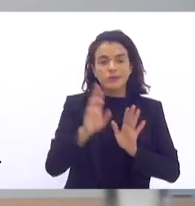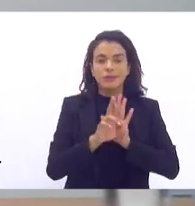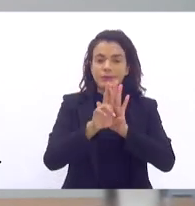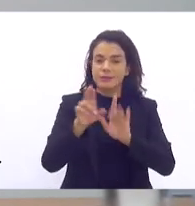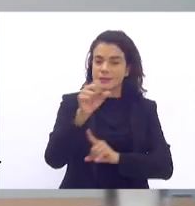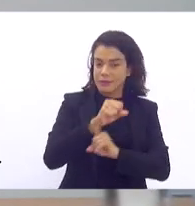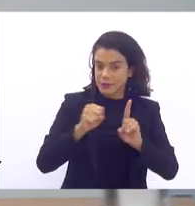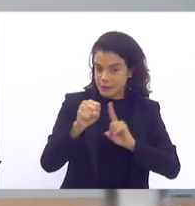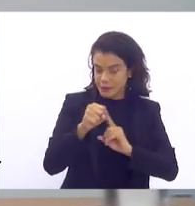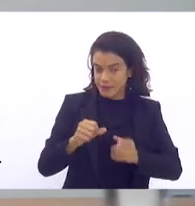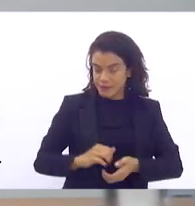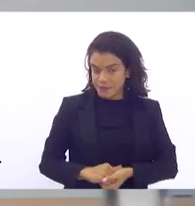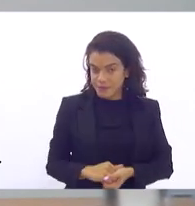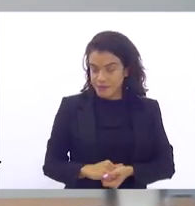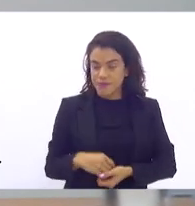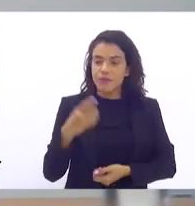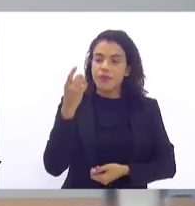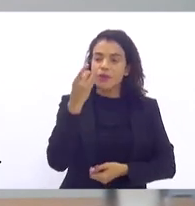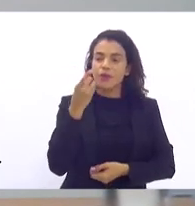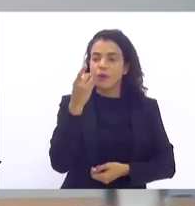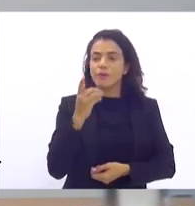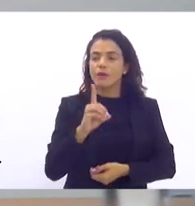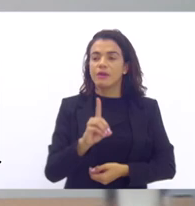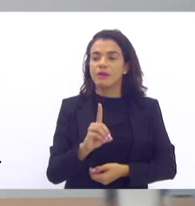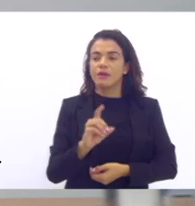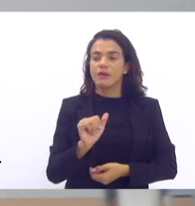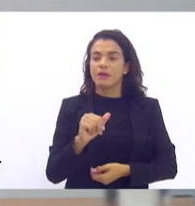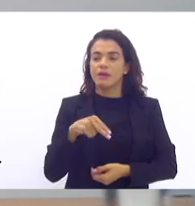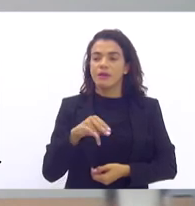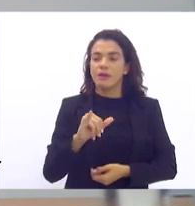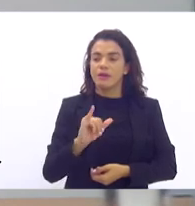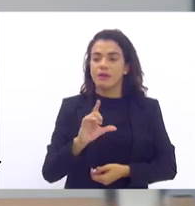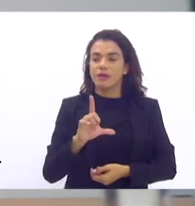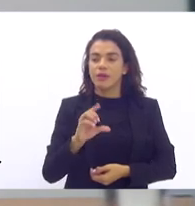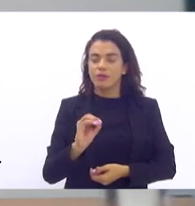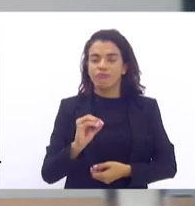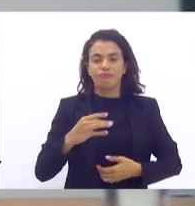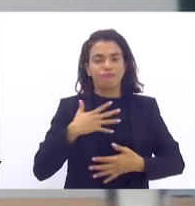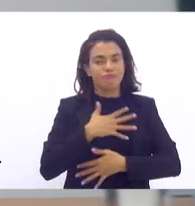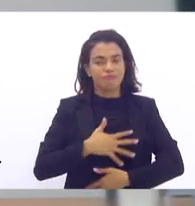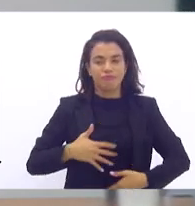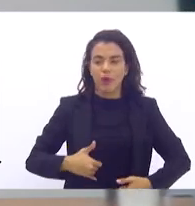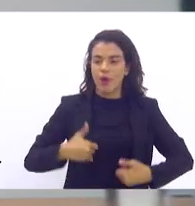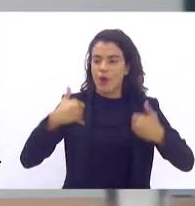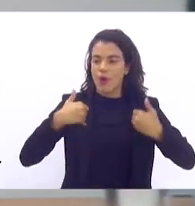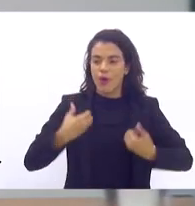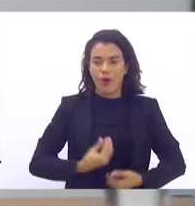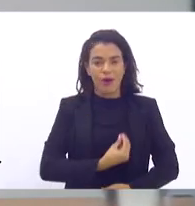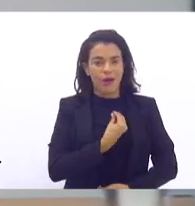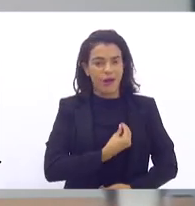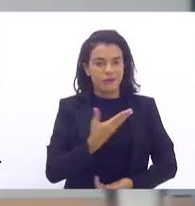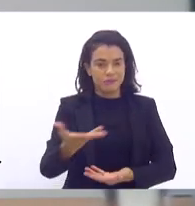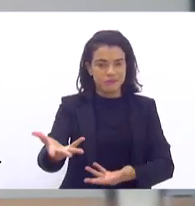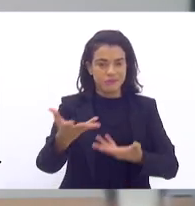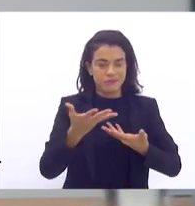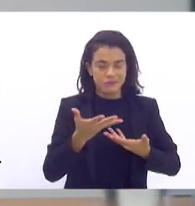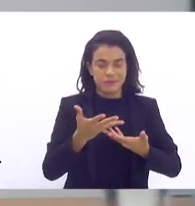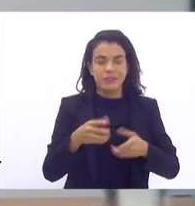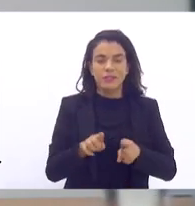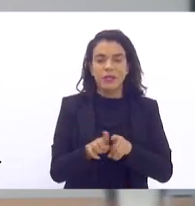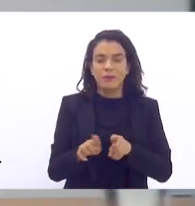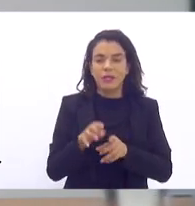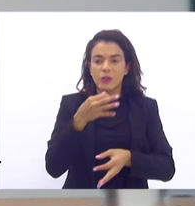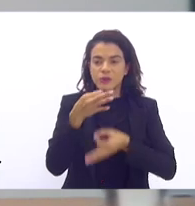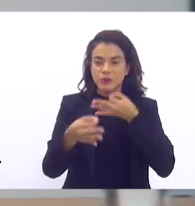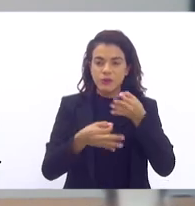então Deputado Danilo é Muita honra receber o senhor aqui é o André quero sugerir